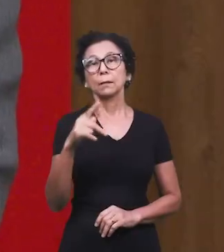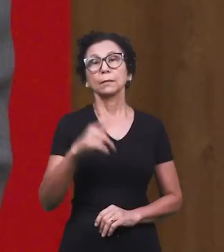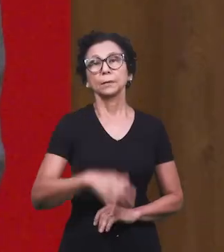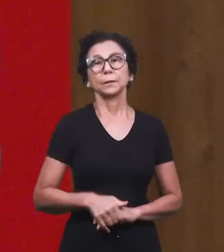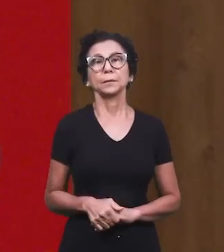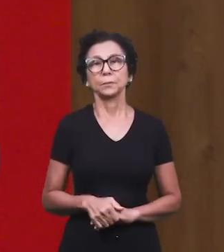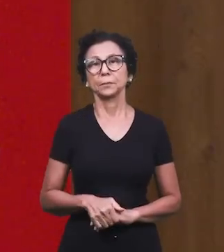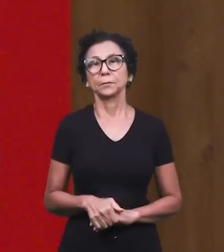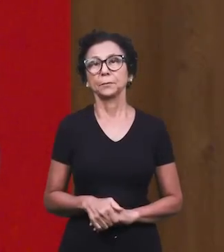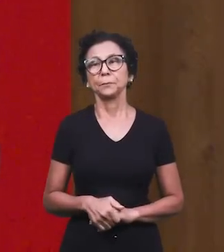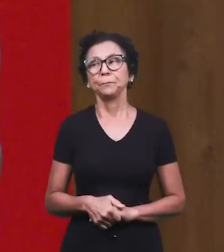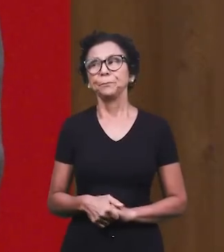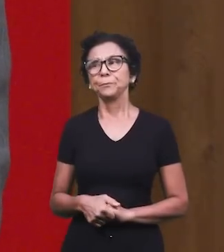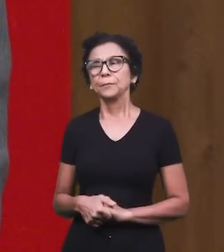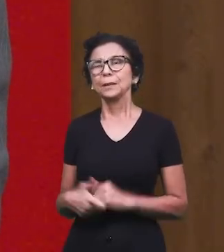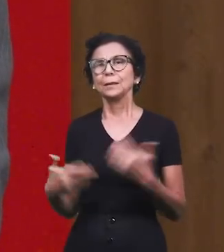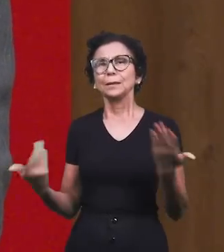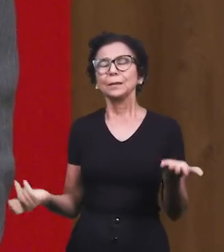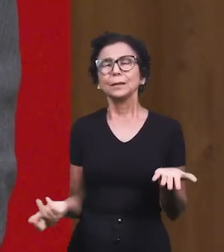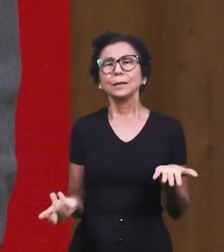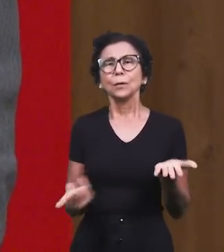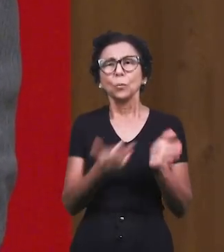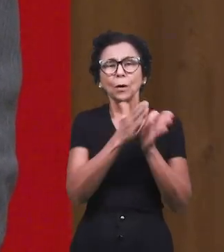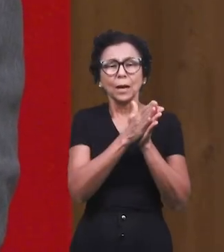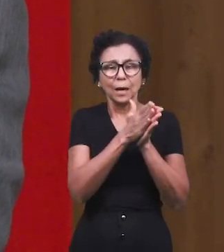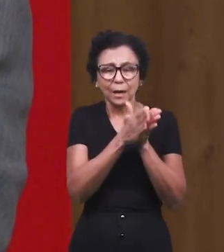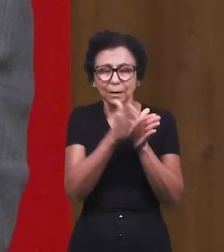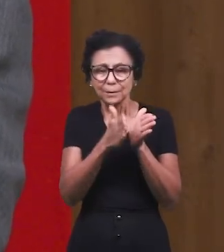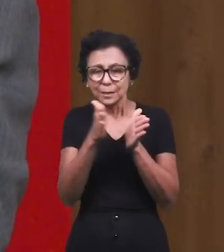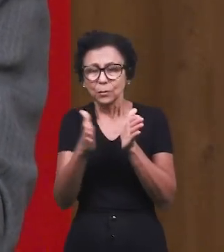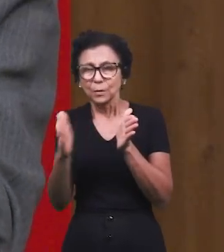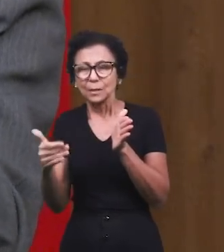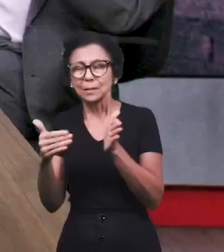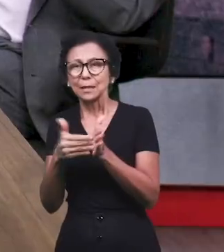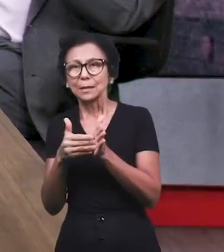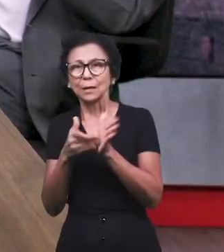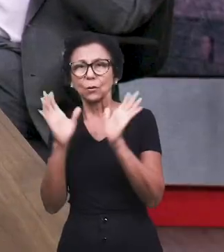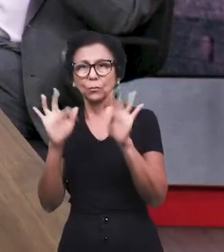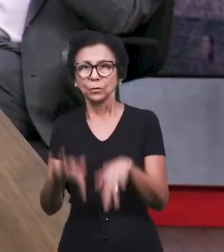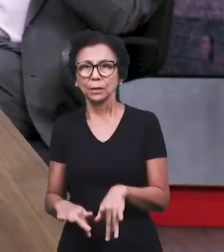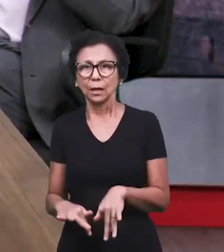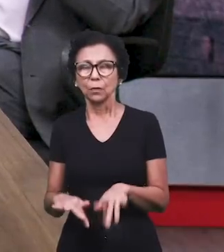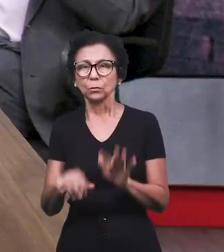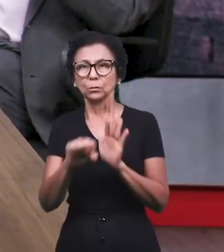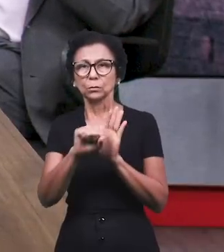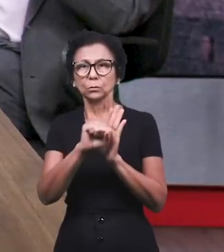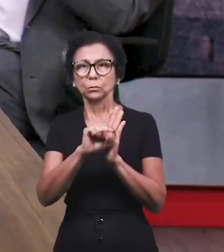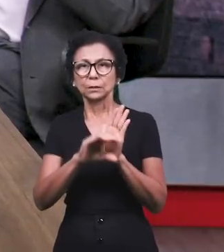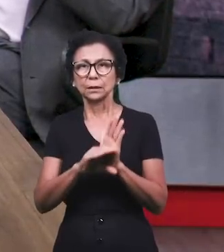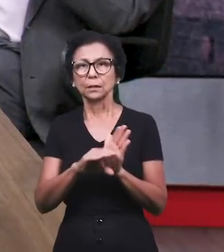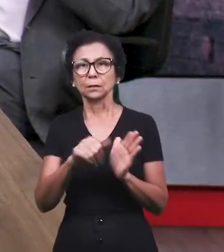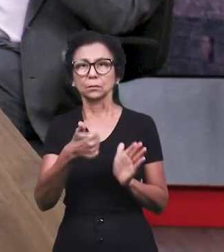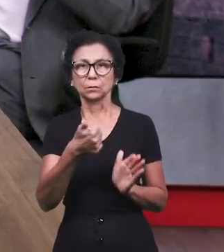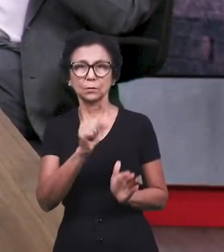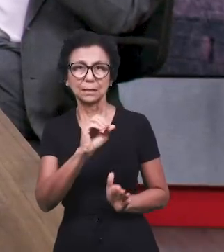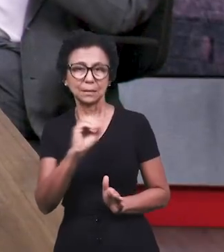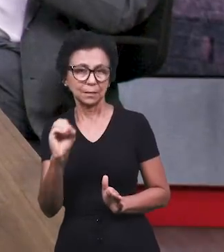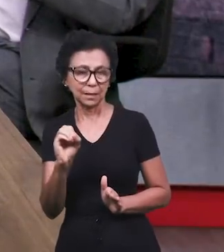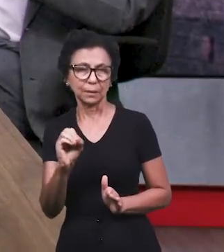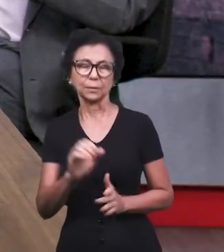qual é a sequência aí até fechar o século 100? Até fechar o século 100? Bem, falando assim de fatos